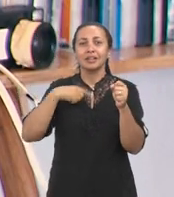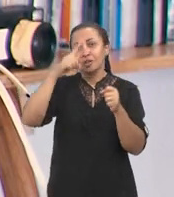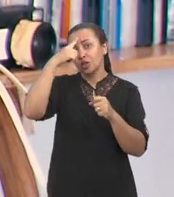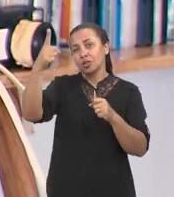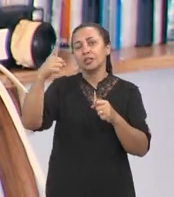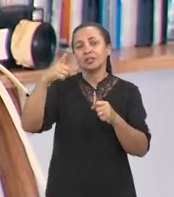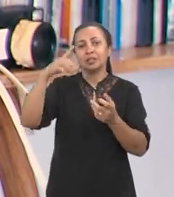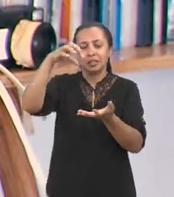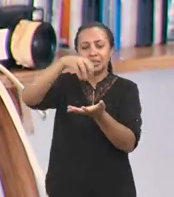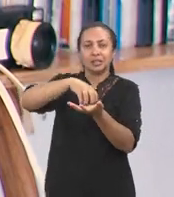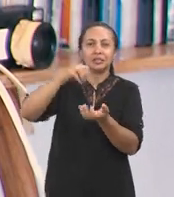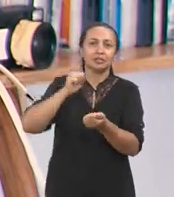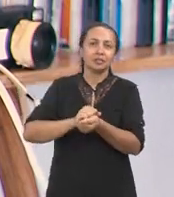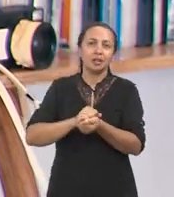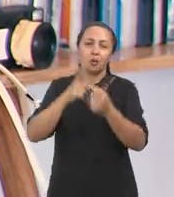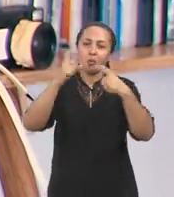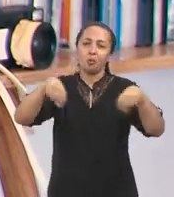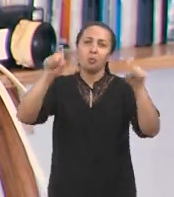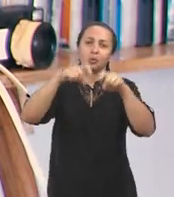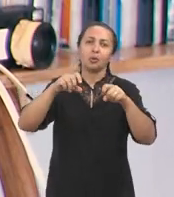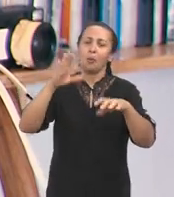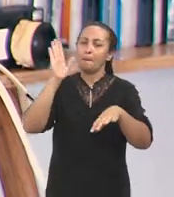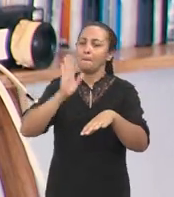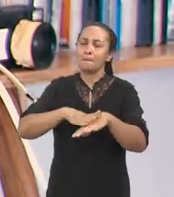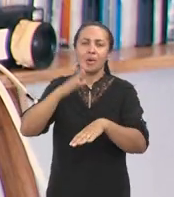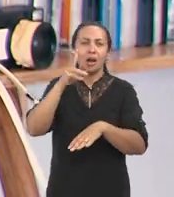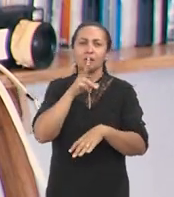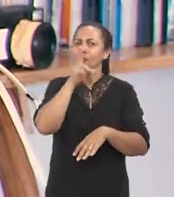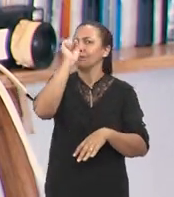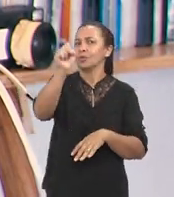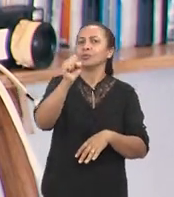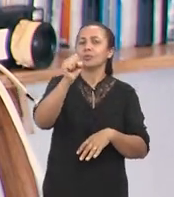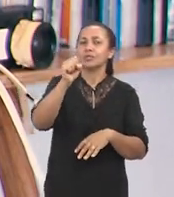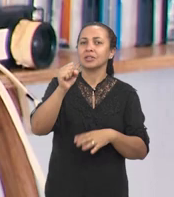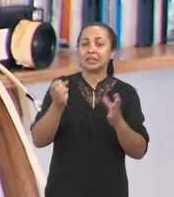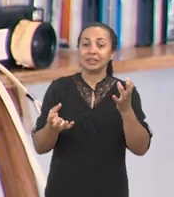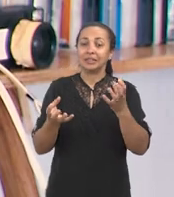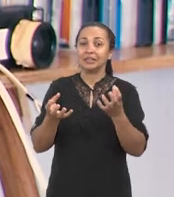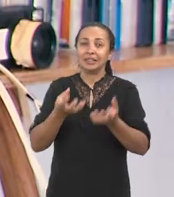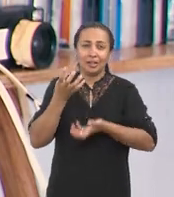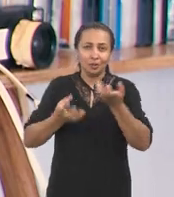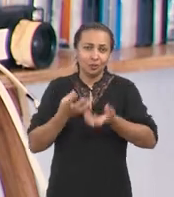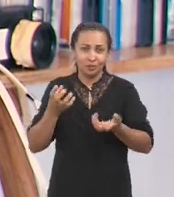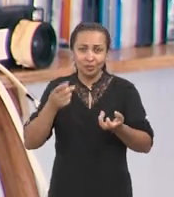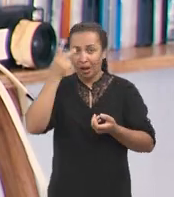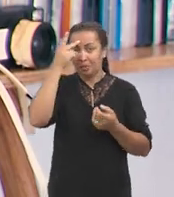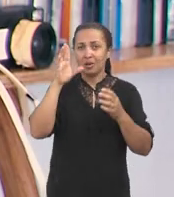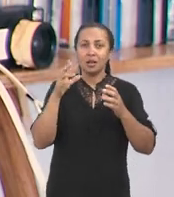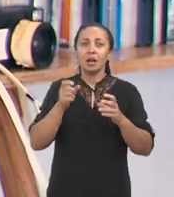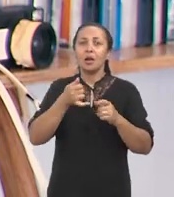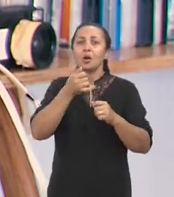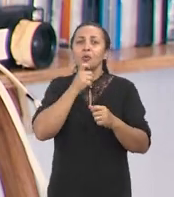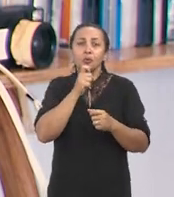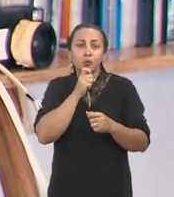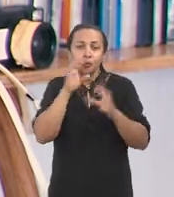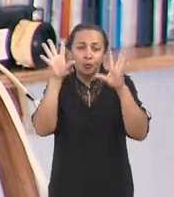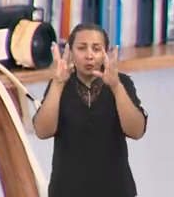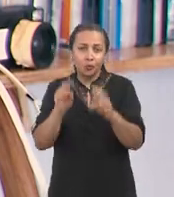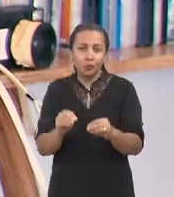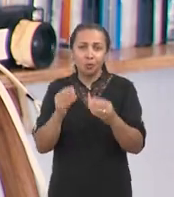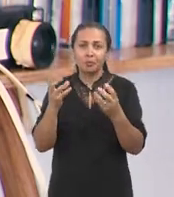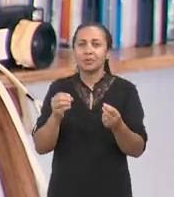em data Centers né o computador super potentes que aquece e para esfriar esses